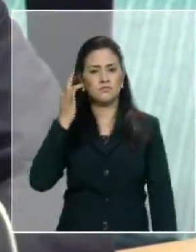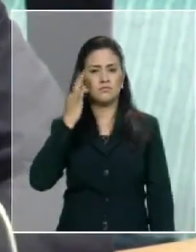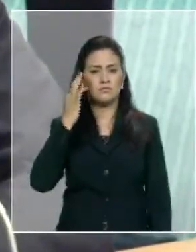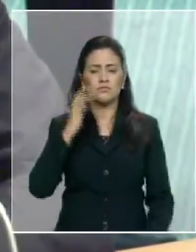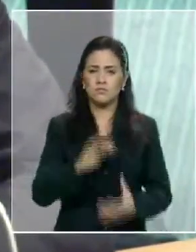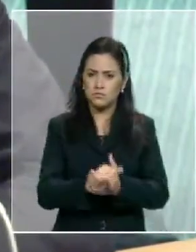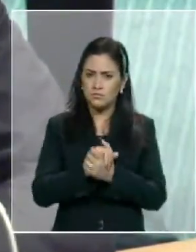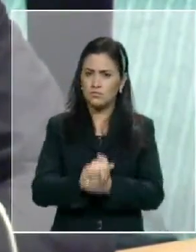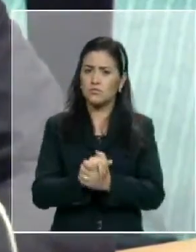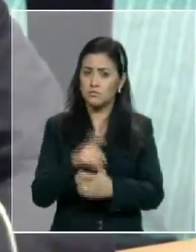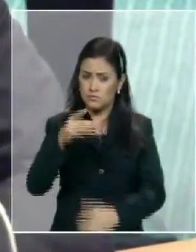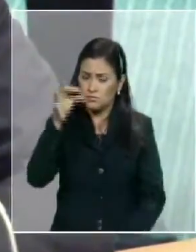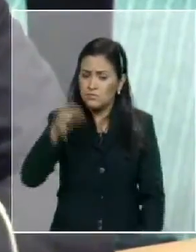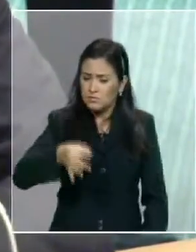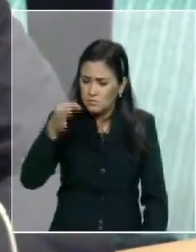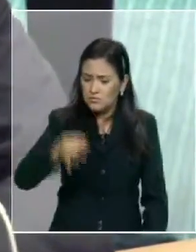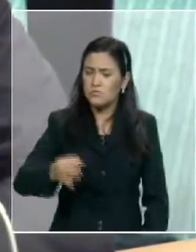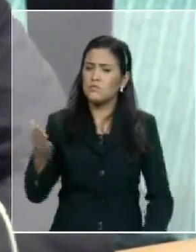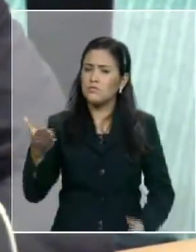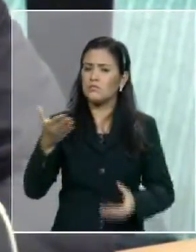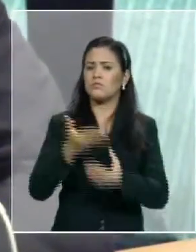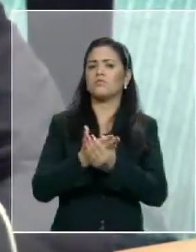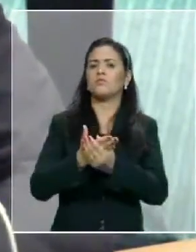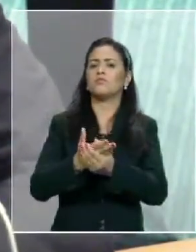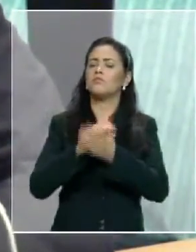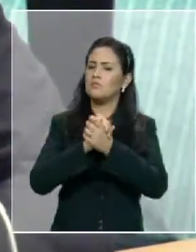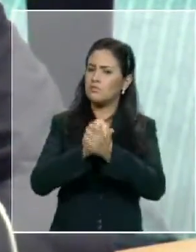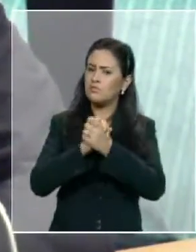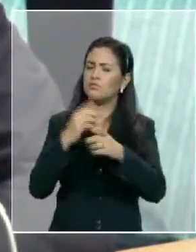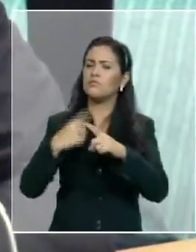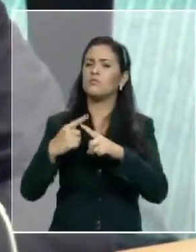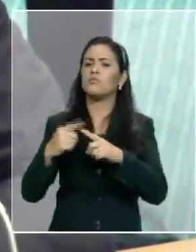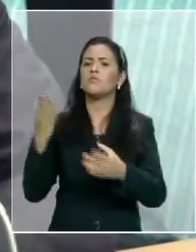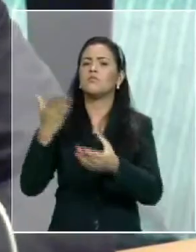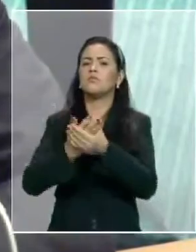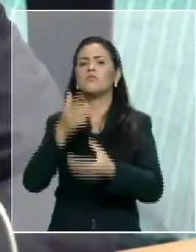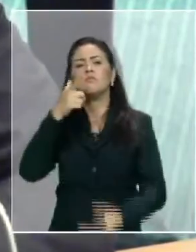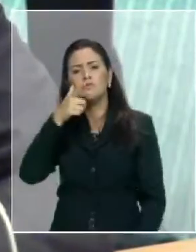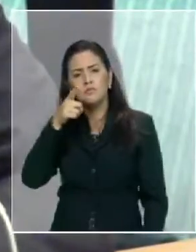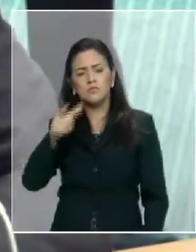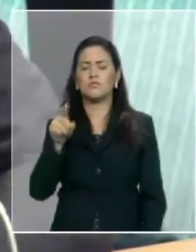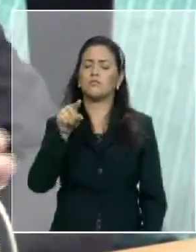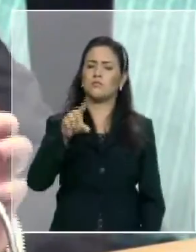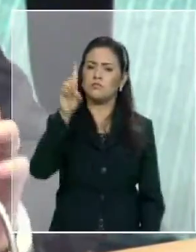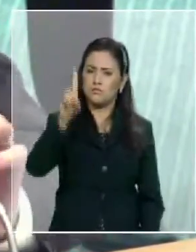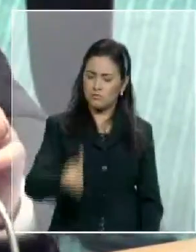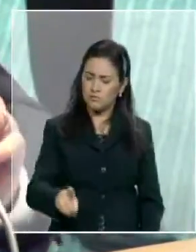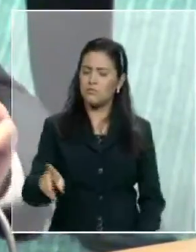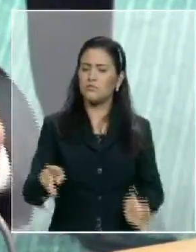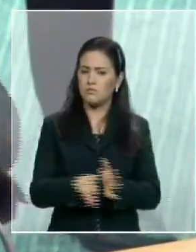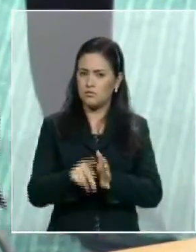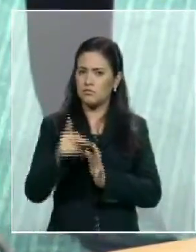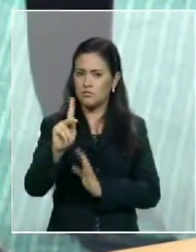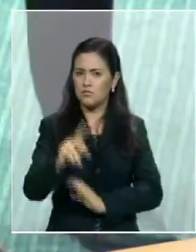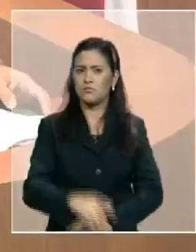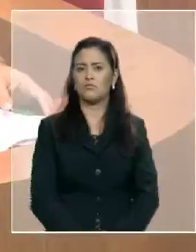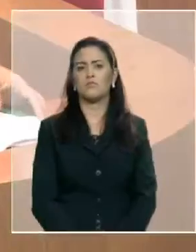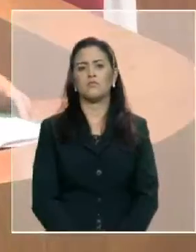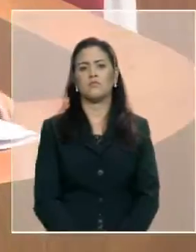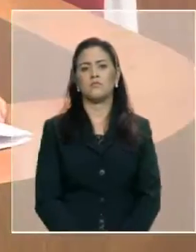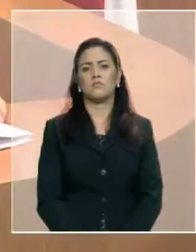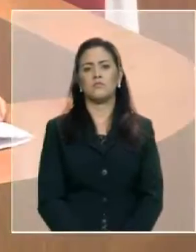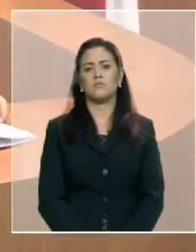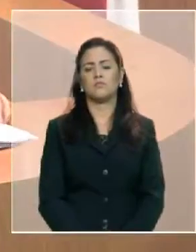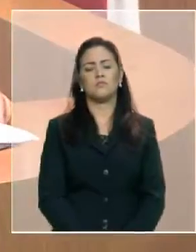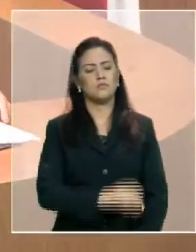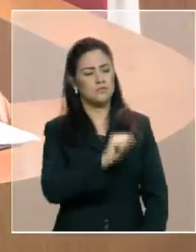toda a razão de reivindicar, parabéns por ter ganho judicialmente, porque é um direito de Vossa Excelência. Muito obrigado. Obrigado, deputado Souza Neto. Deputado